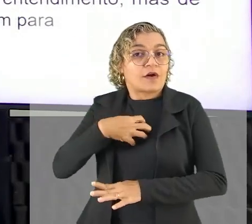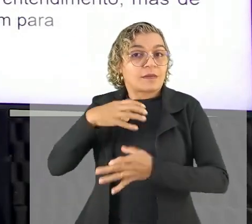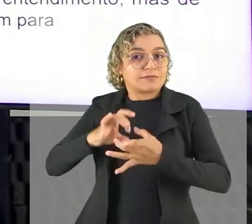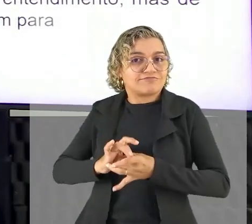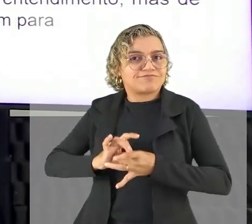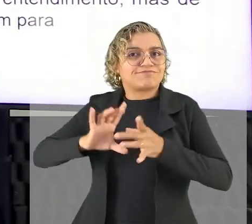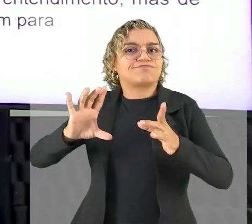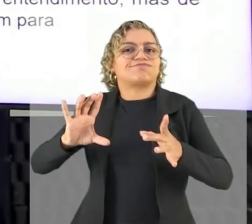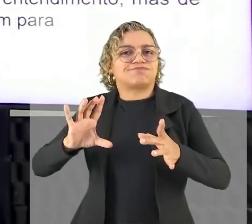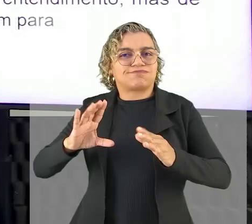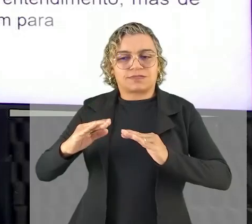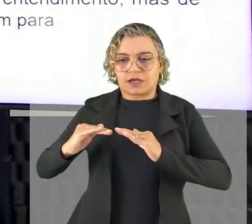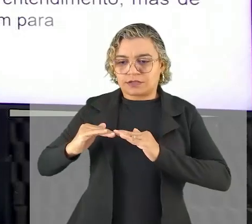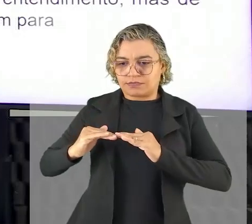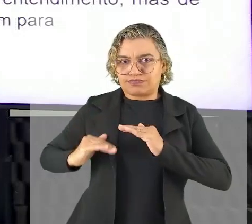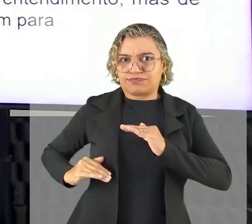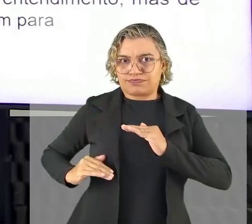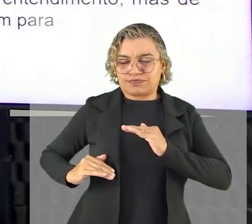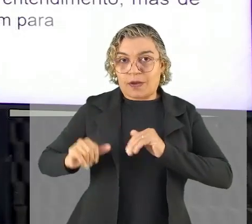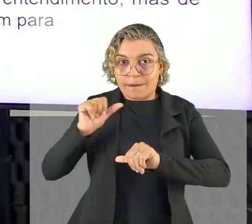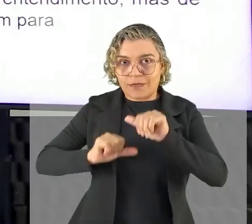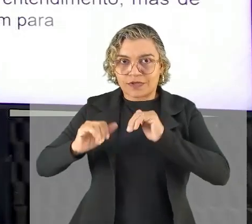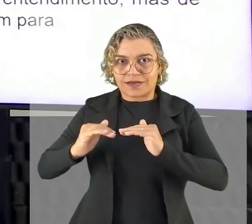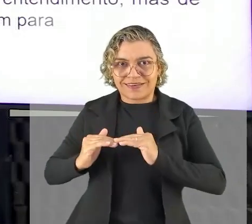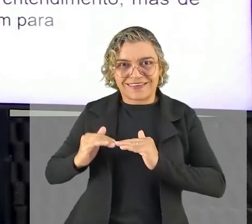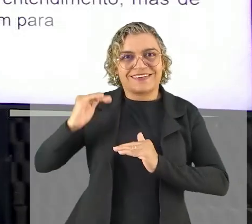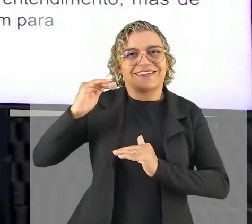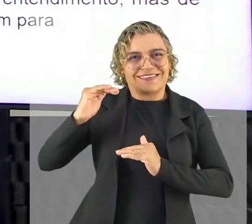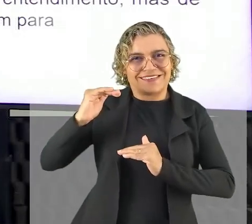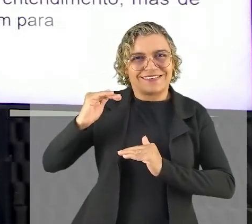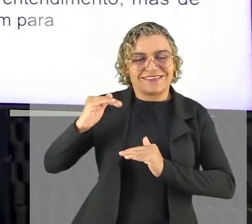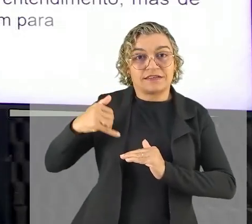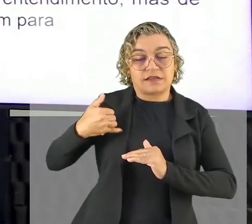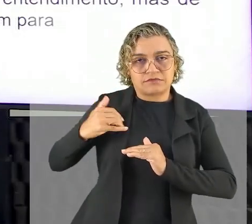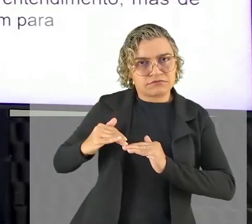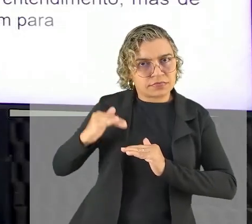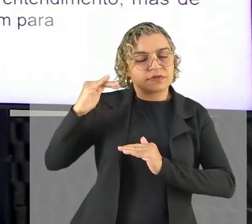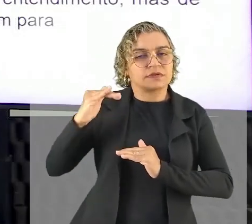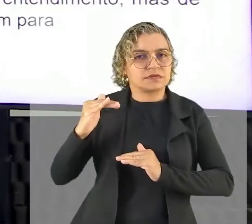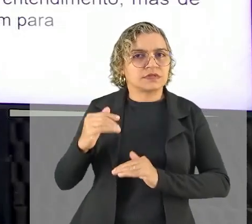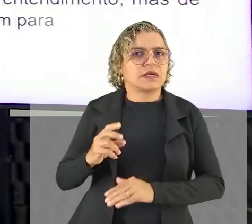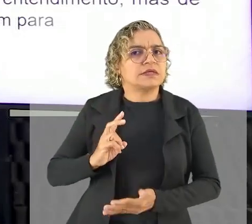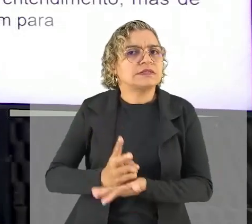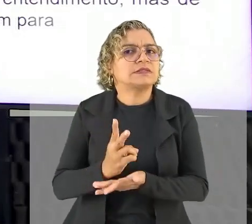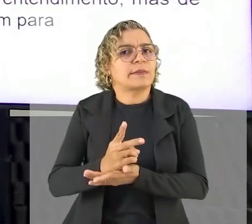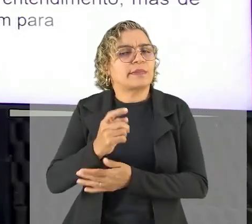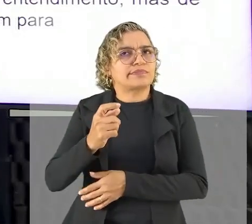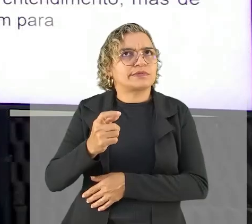né, dessa menoridade para a maioridade. Ou seja, sempre aquela ideia, né?